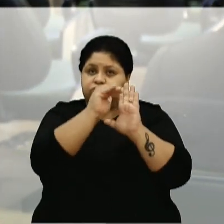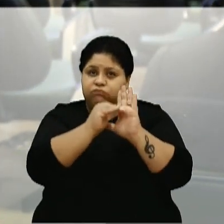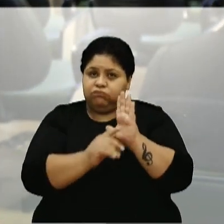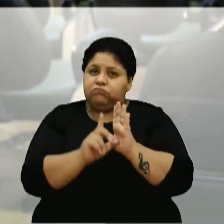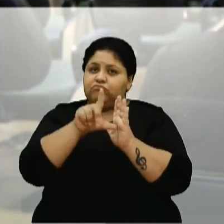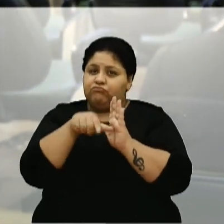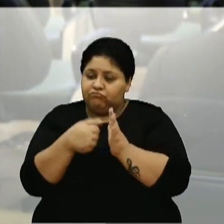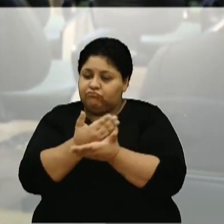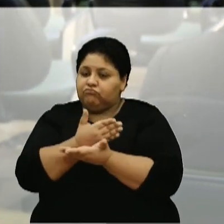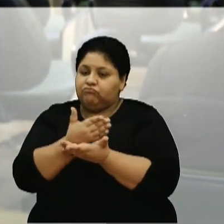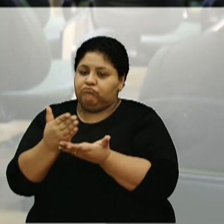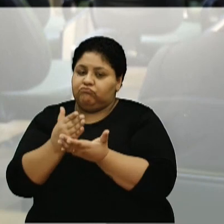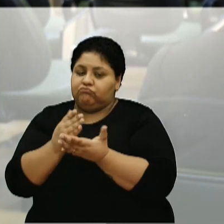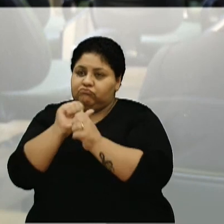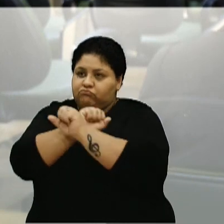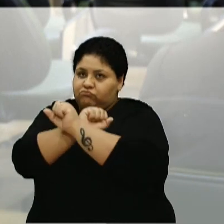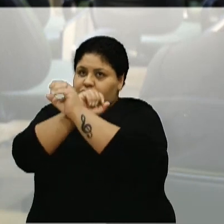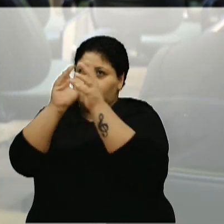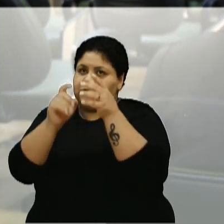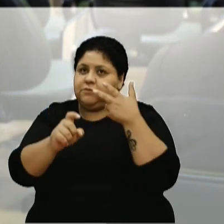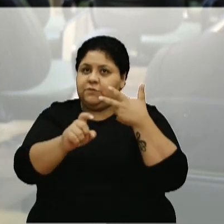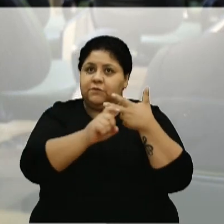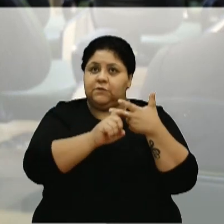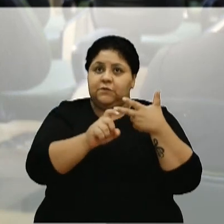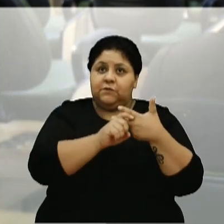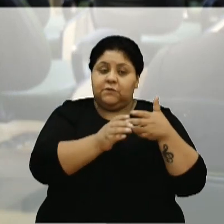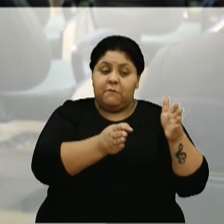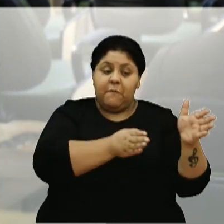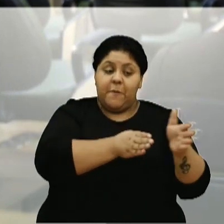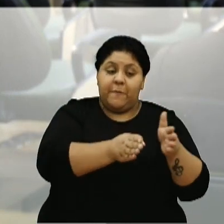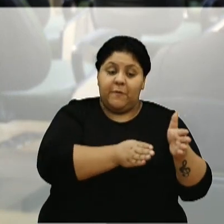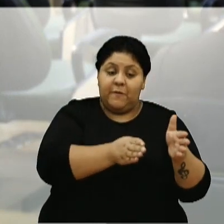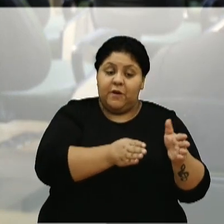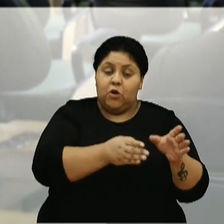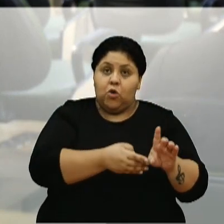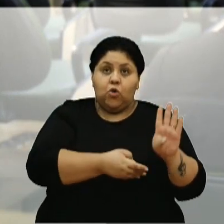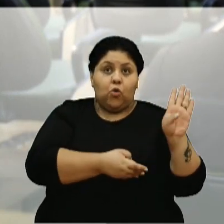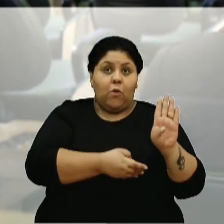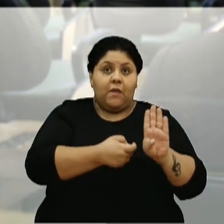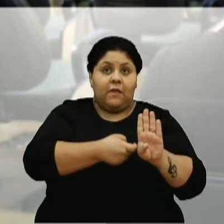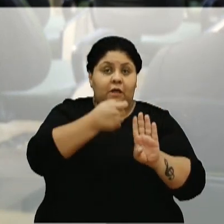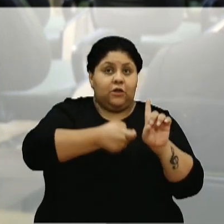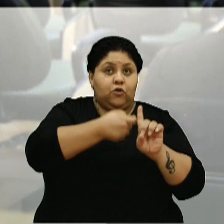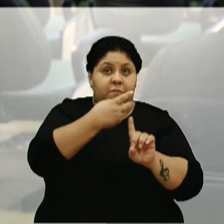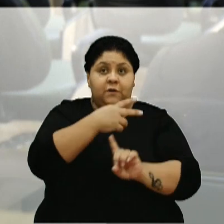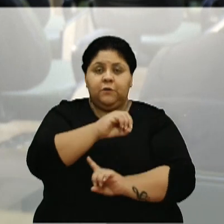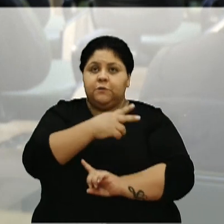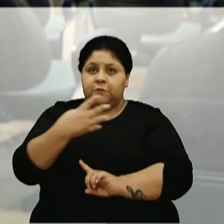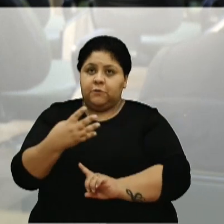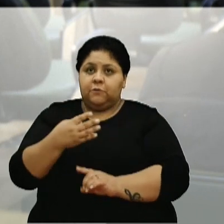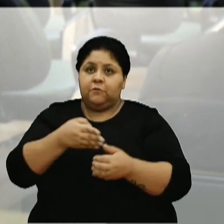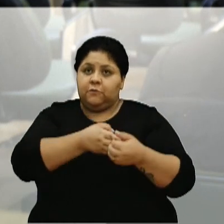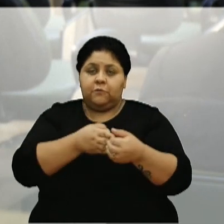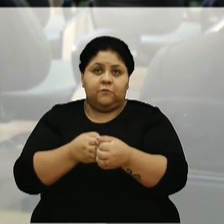instantes já inicia então essa prestação de contas do Executivo nesse primeiro quadrimestre de 2024. Você acompanha essa transmissão